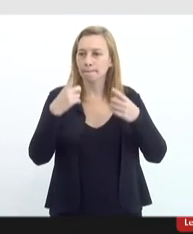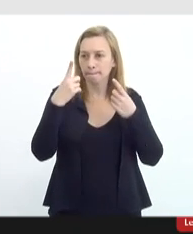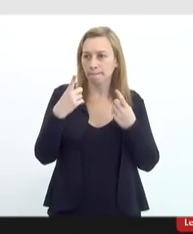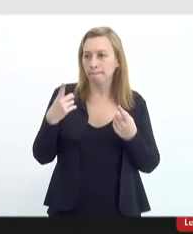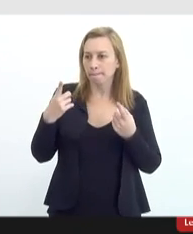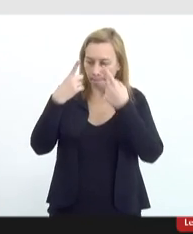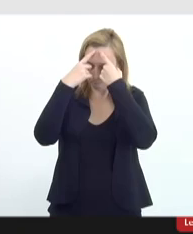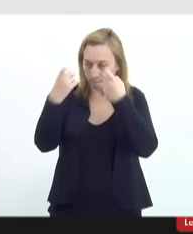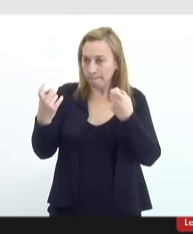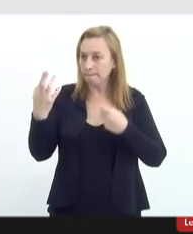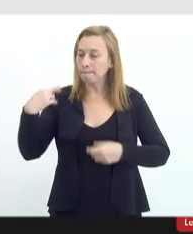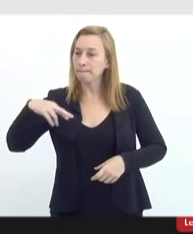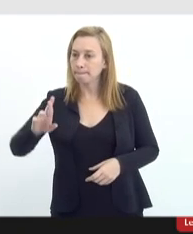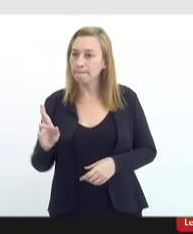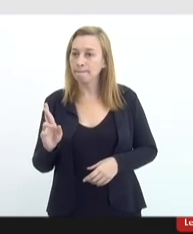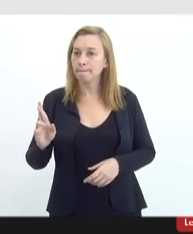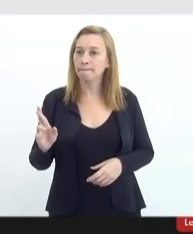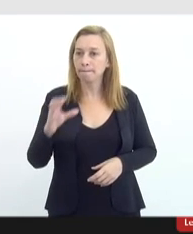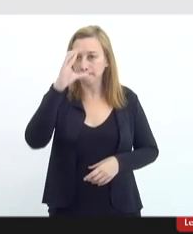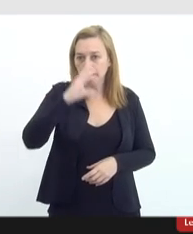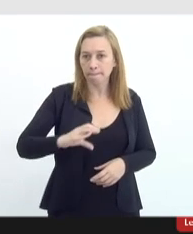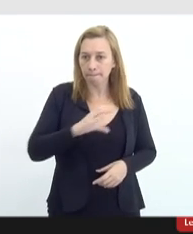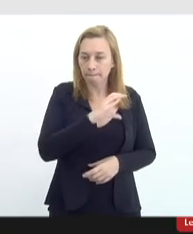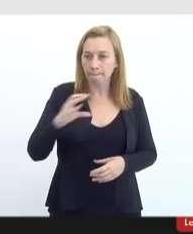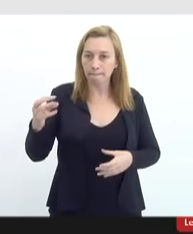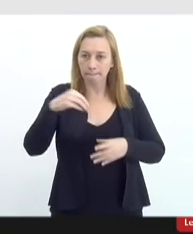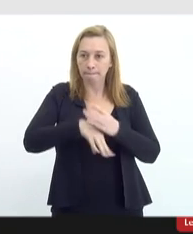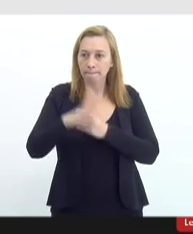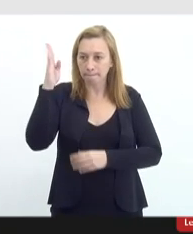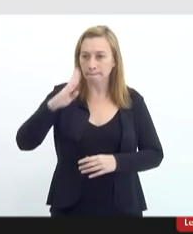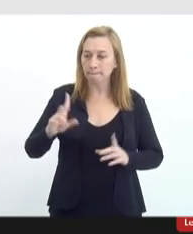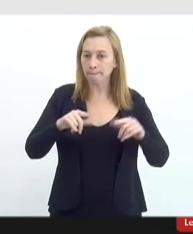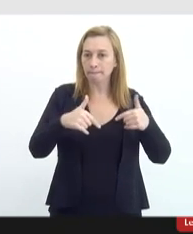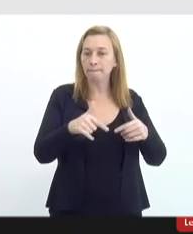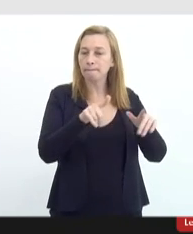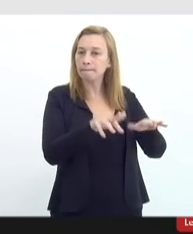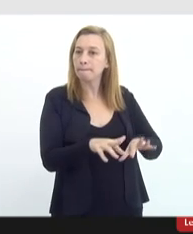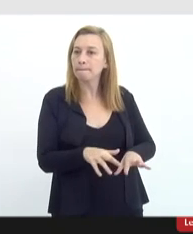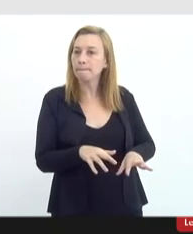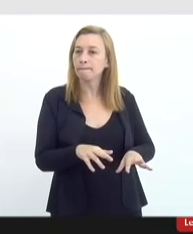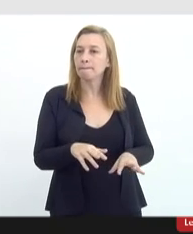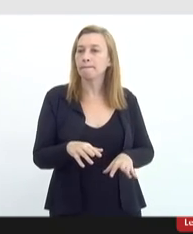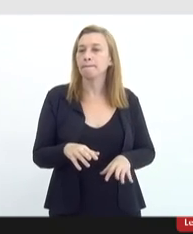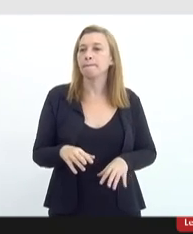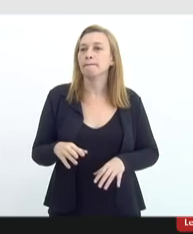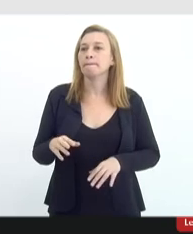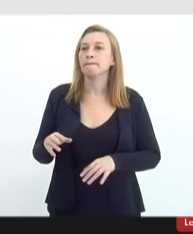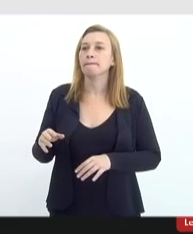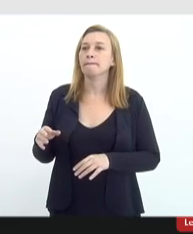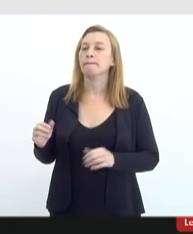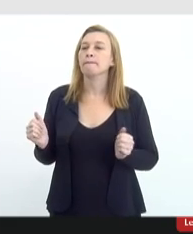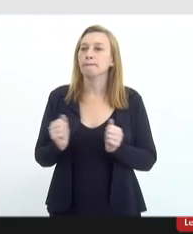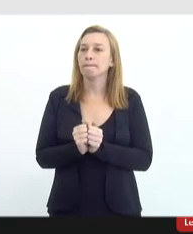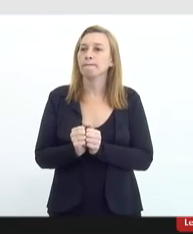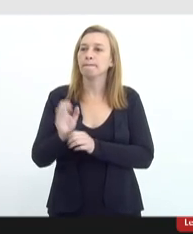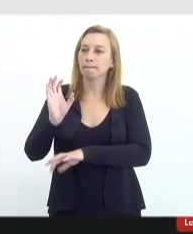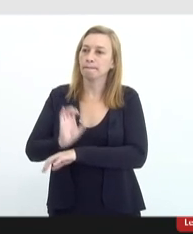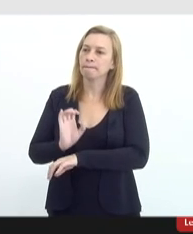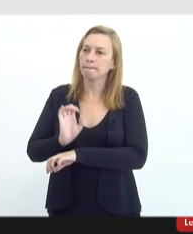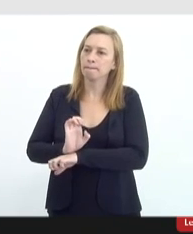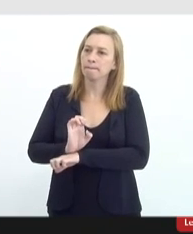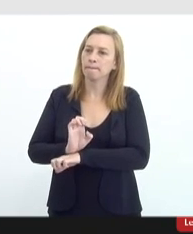que o catolicismo historicamente fez no Brasil, ele operava de um outro modo. Tá? Pelo braço do Estado, como em